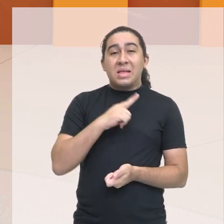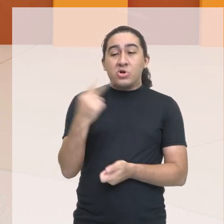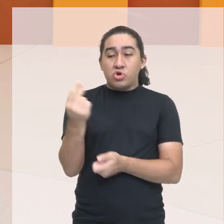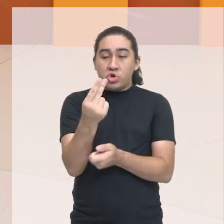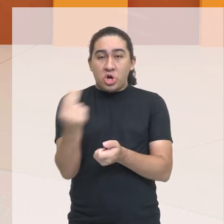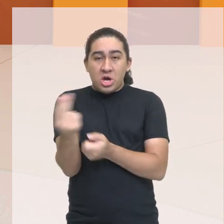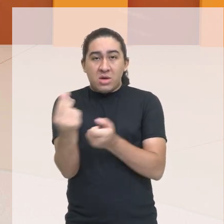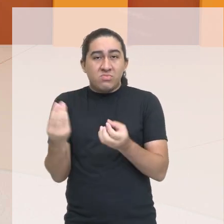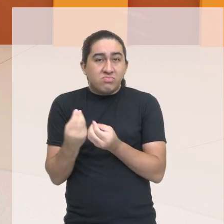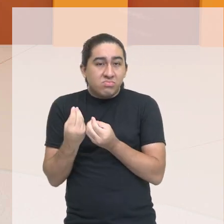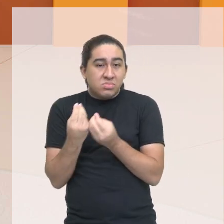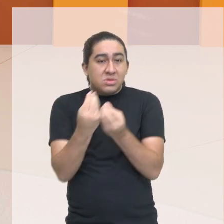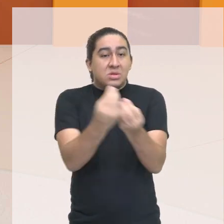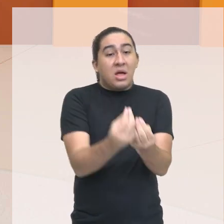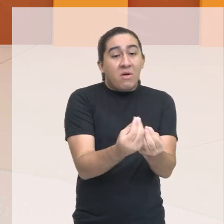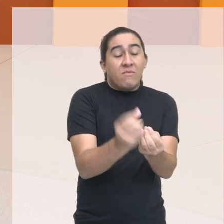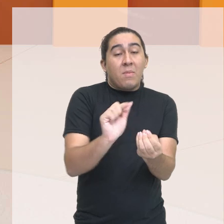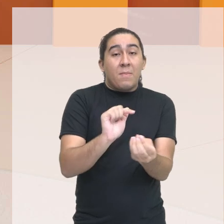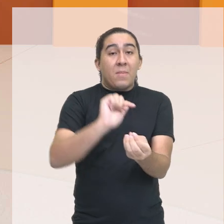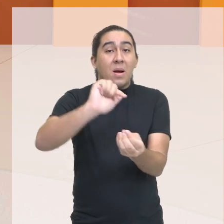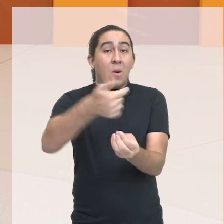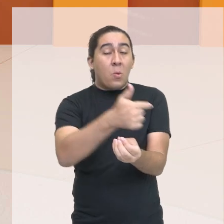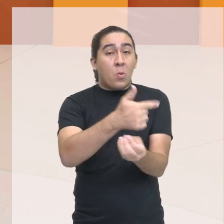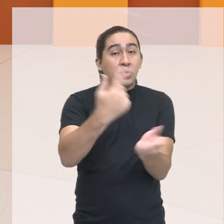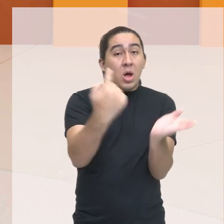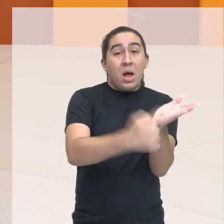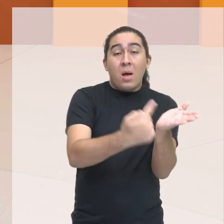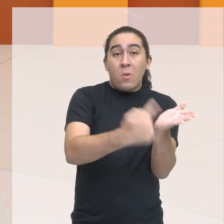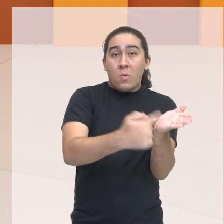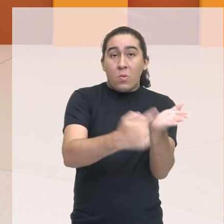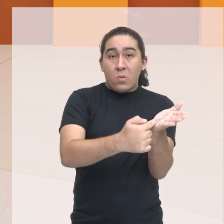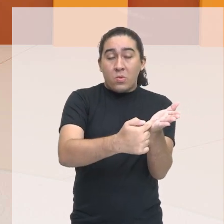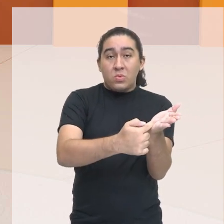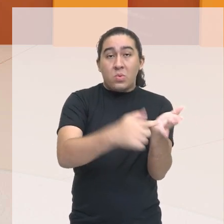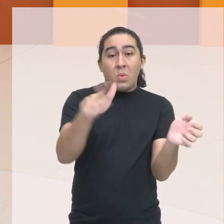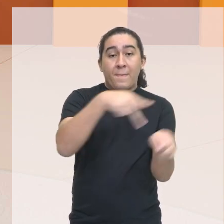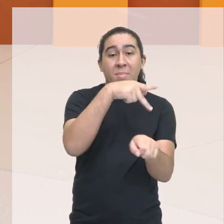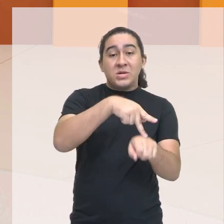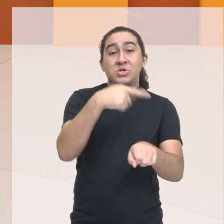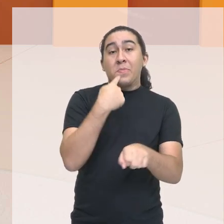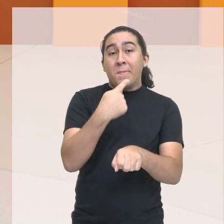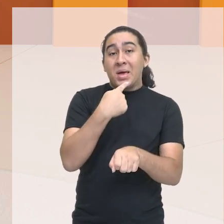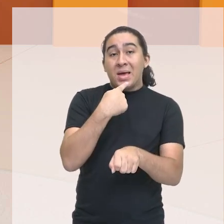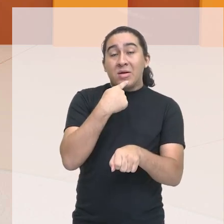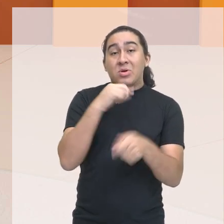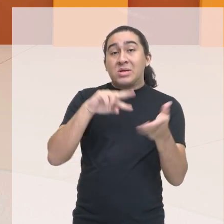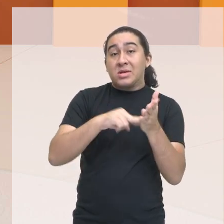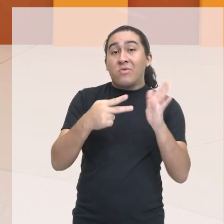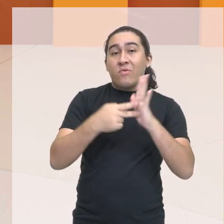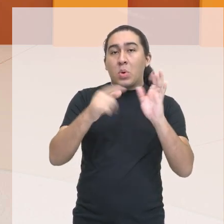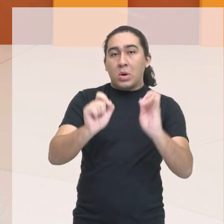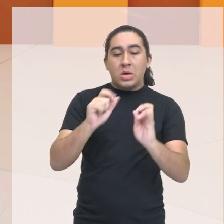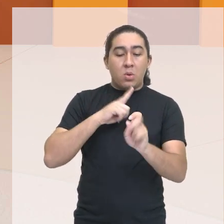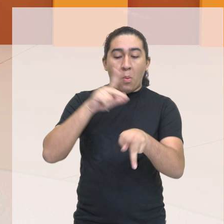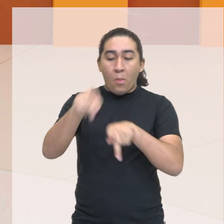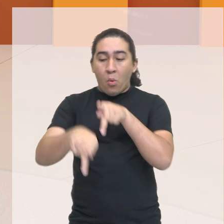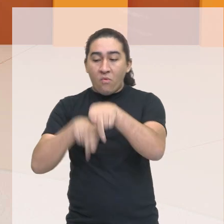de presentes. E houve um aumento populacional, né? E todo